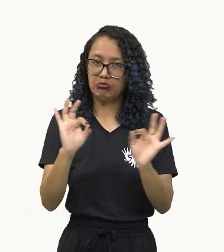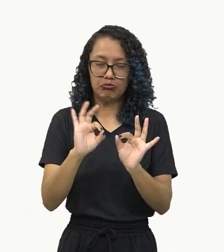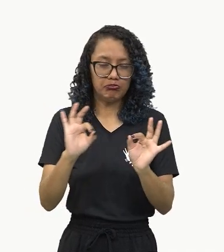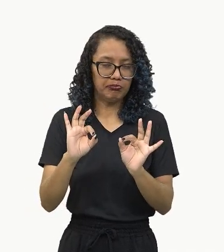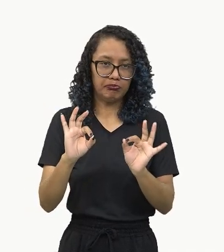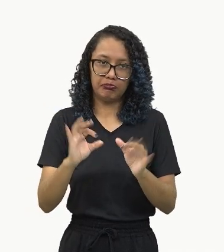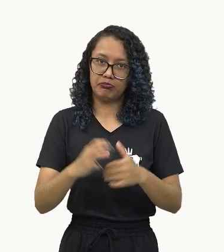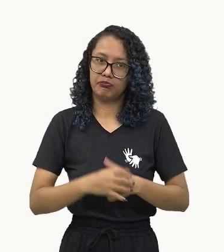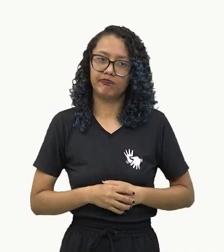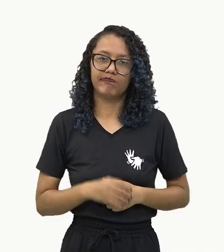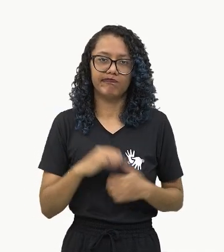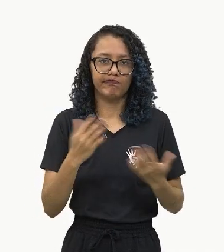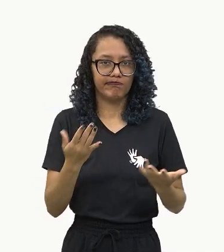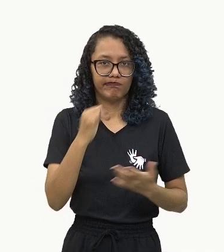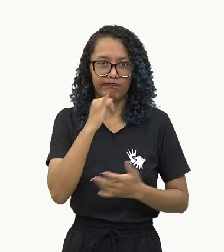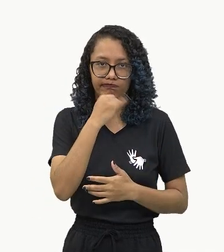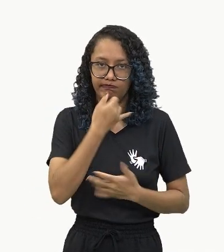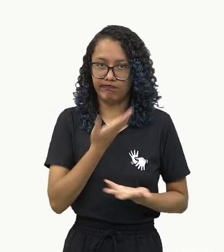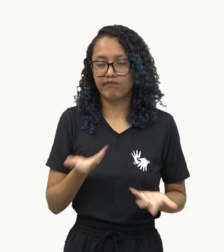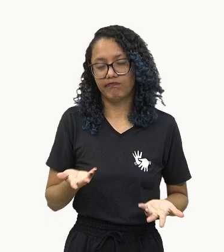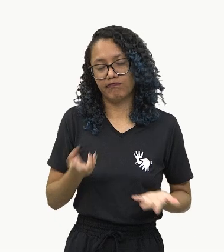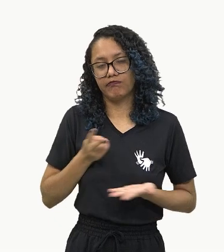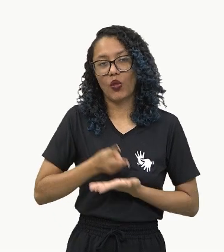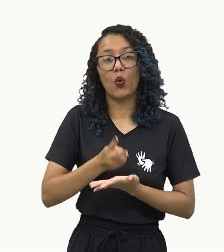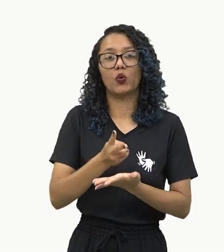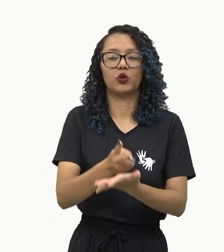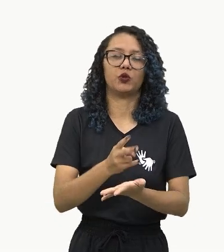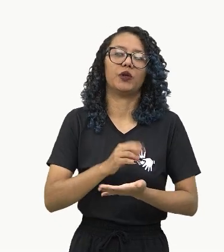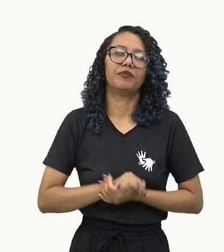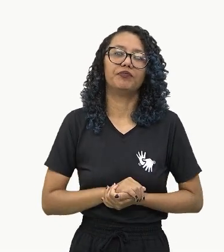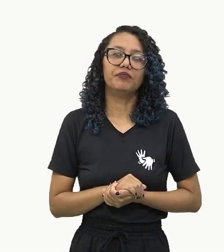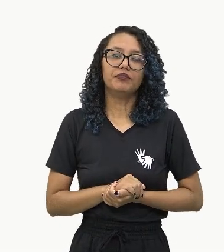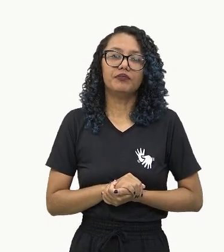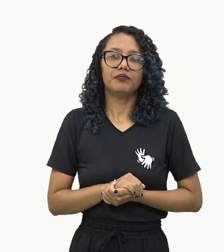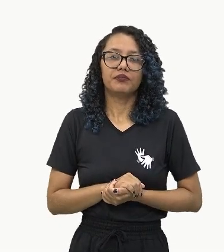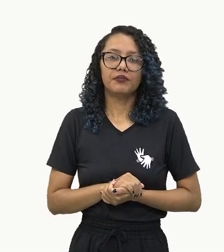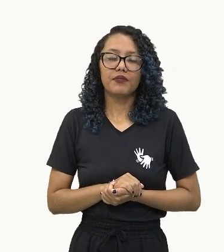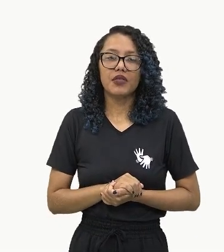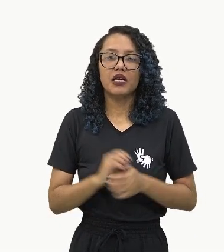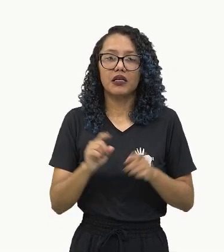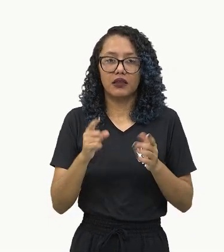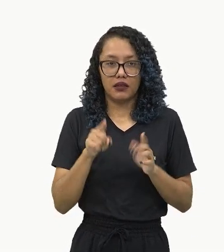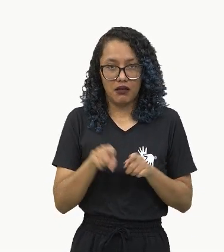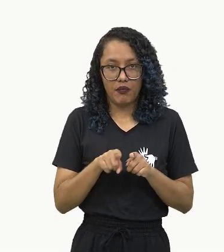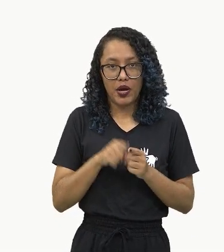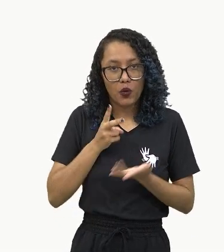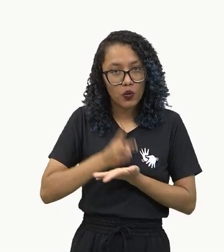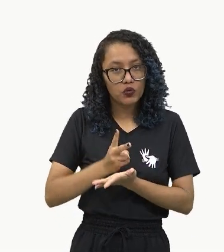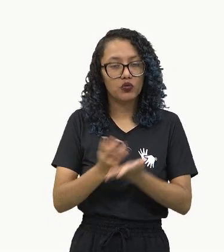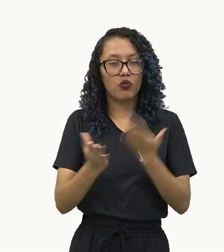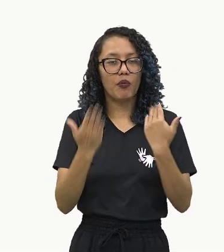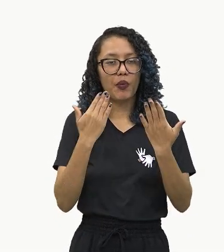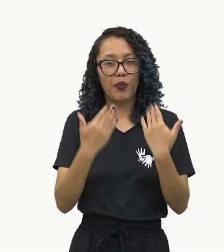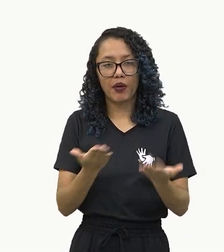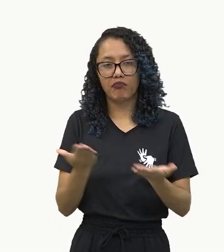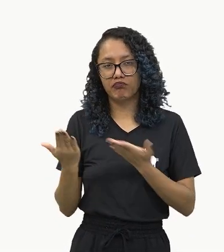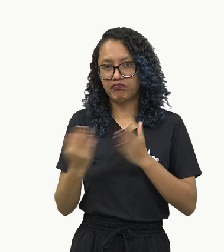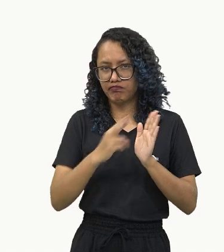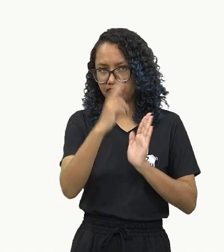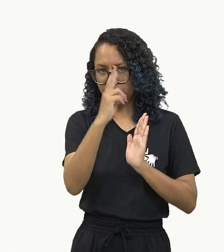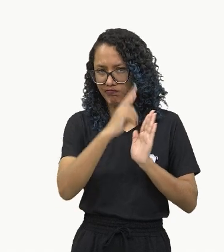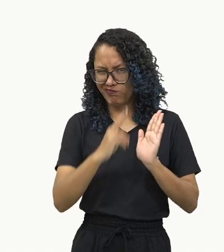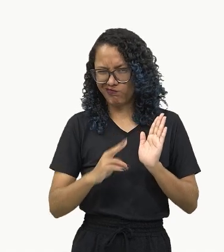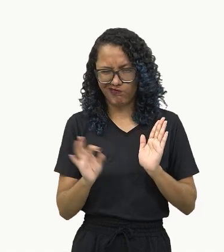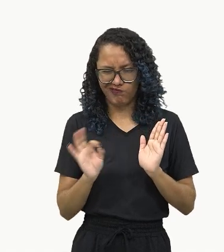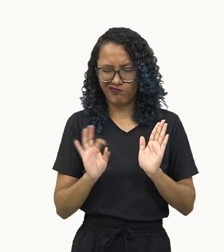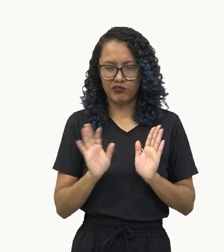aumento. Triste, né? Sigamos. Nós temos aqui também a continuação do diálogo, eu não vou estar lendo para vocês, tá? Porque